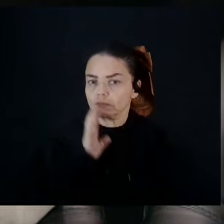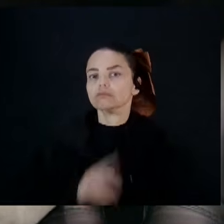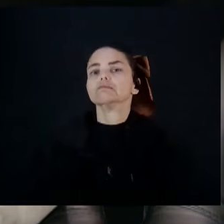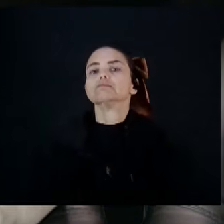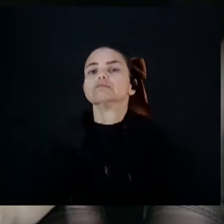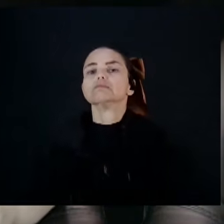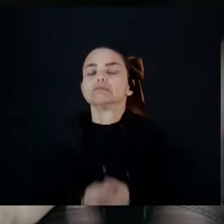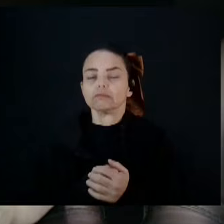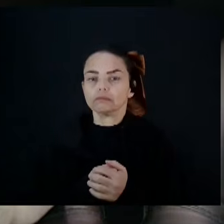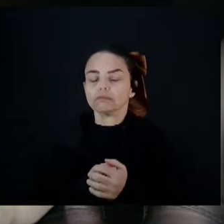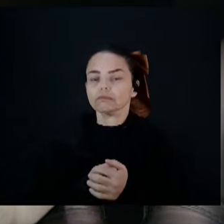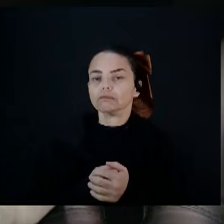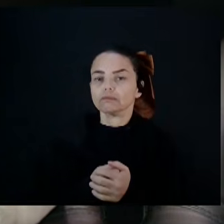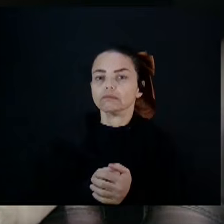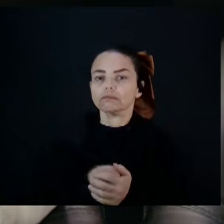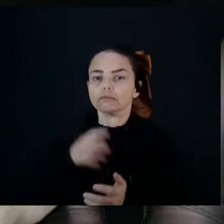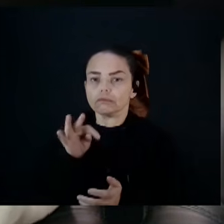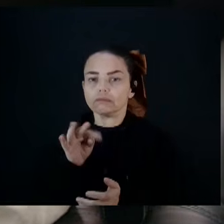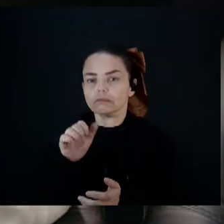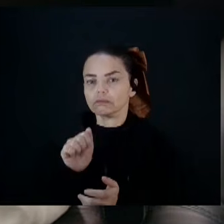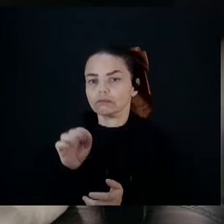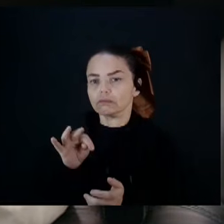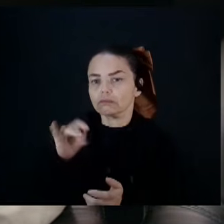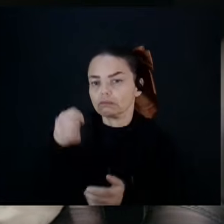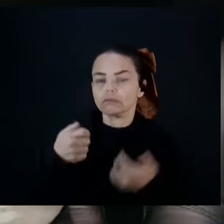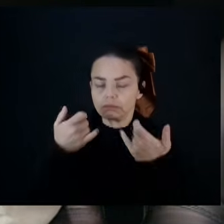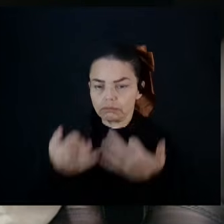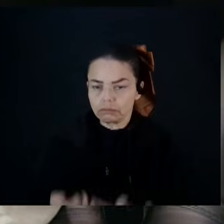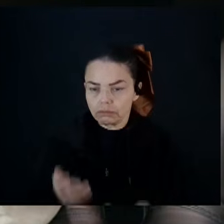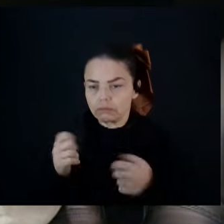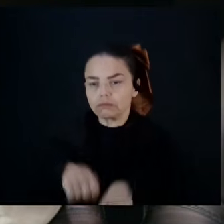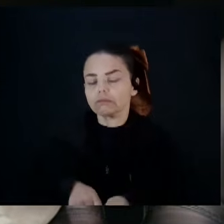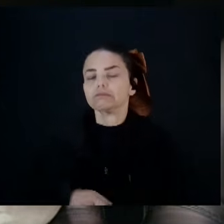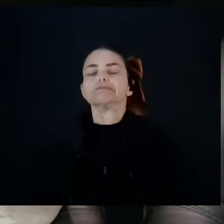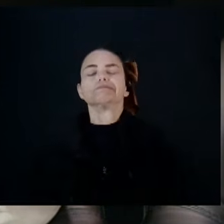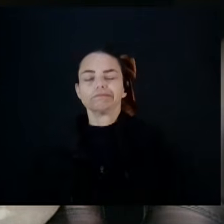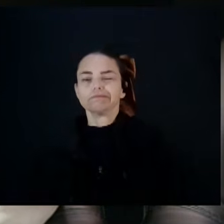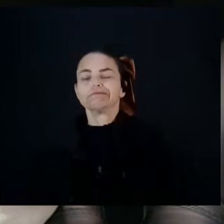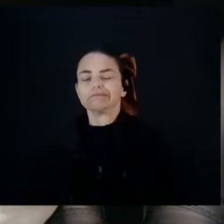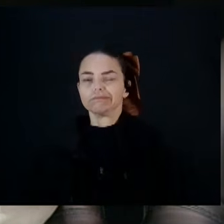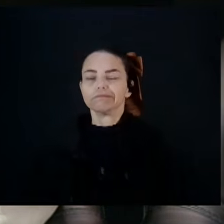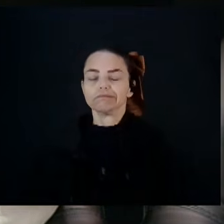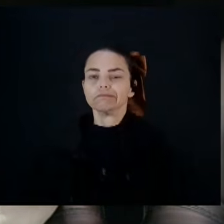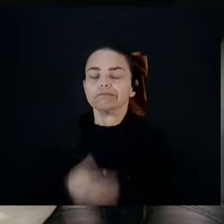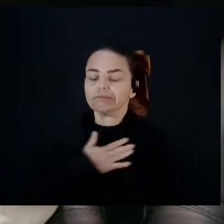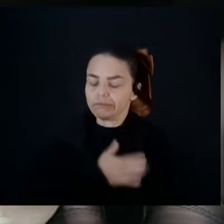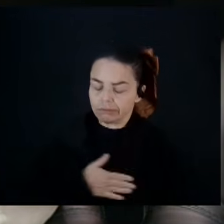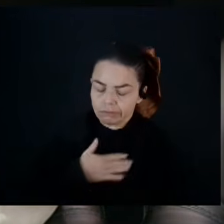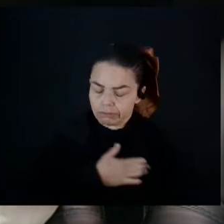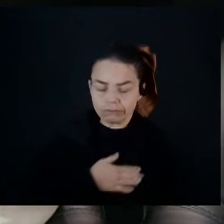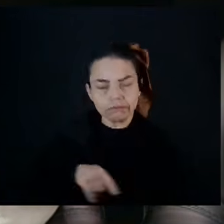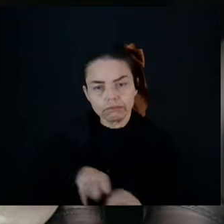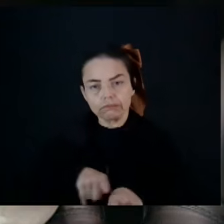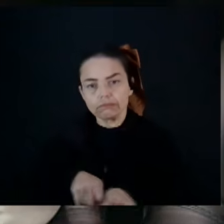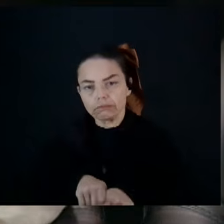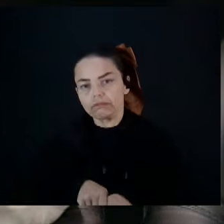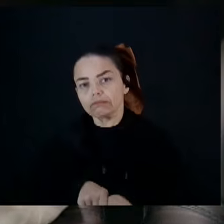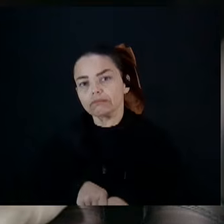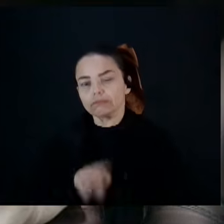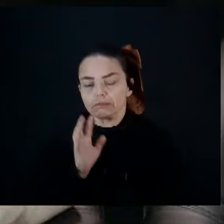a Tati colocou, isso pode trazer um prazer também. É muito